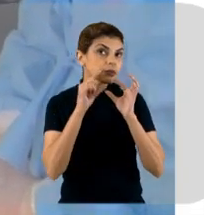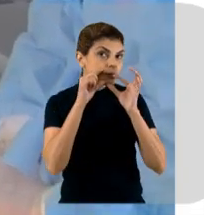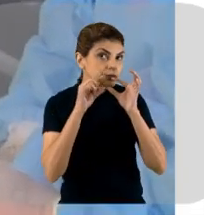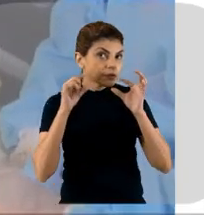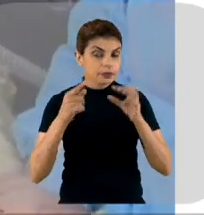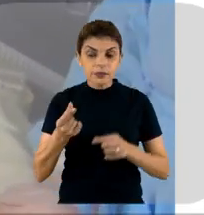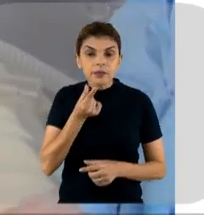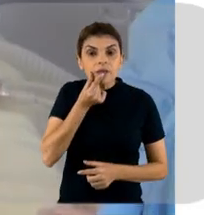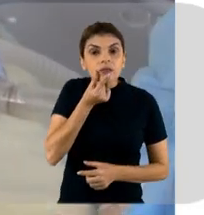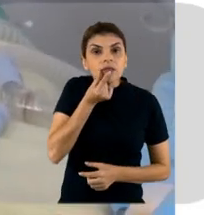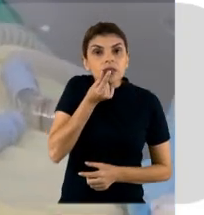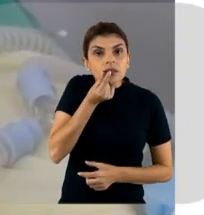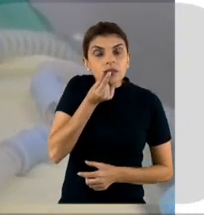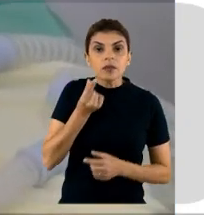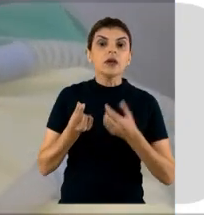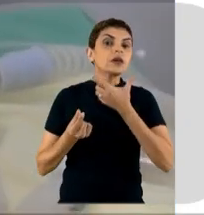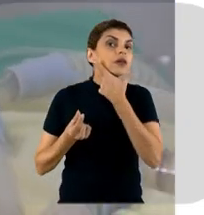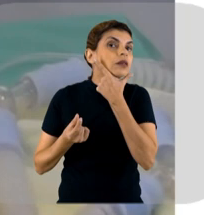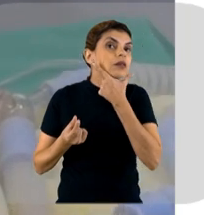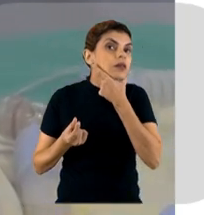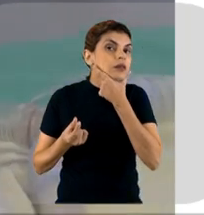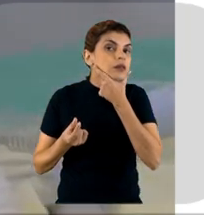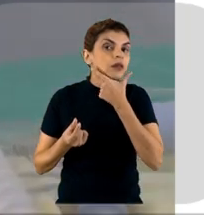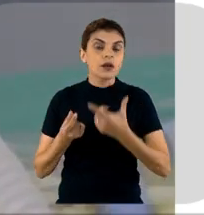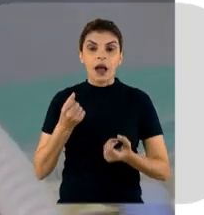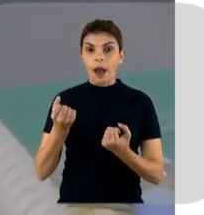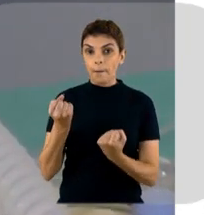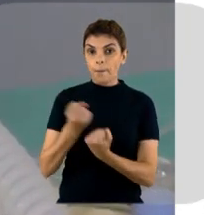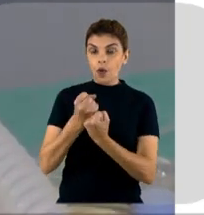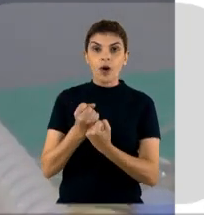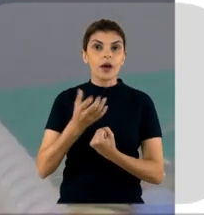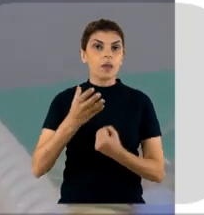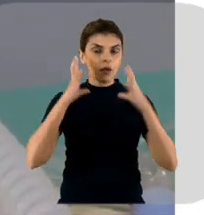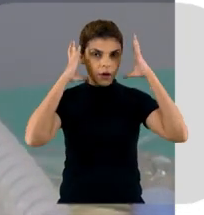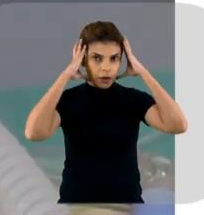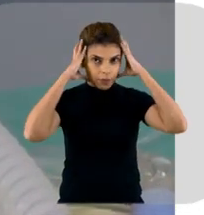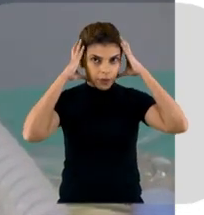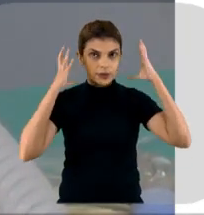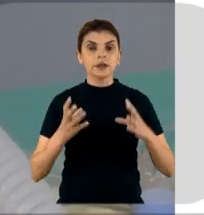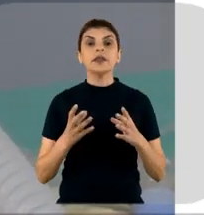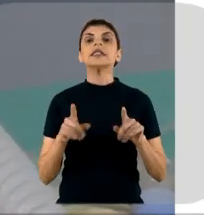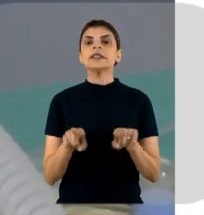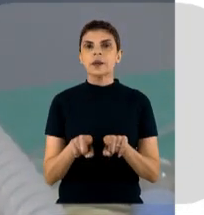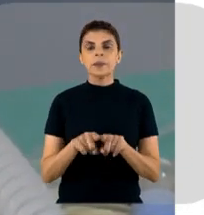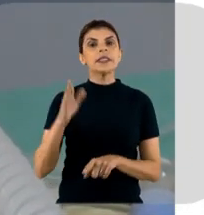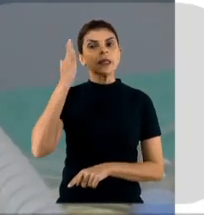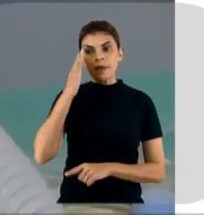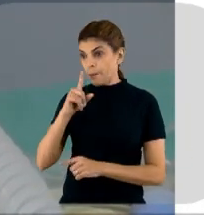pinça e a mão na região mandibular, dando apoio com a outra mão na